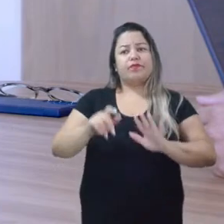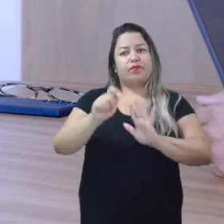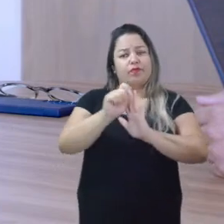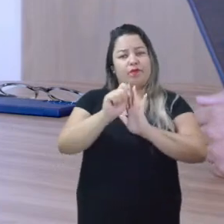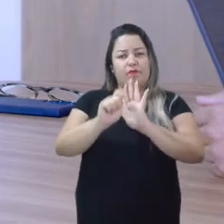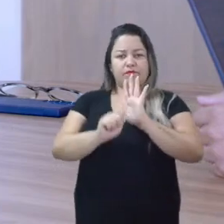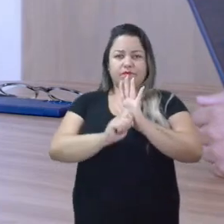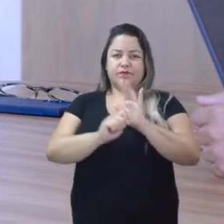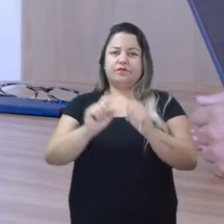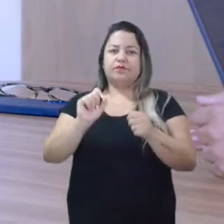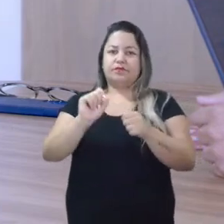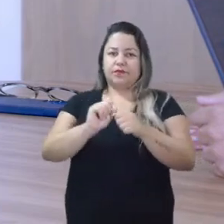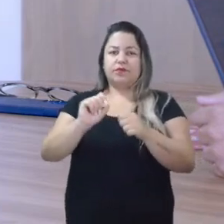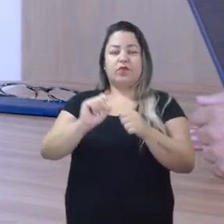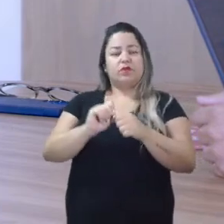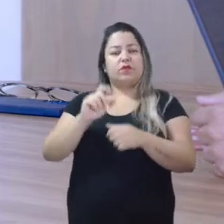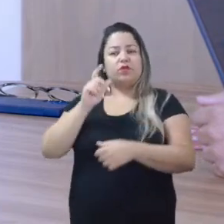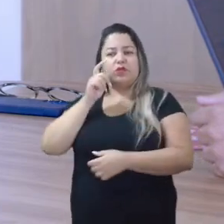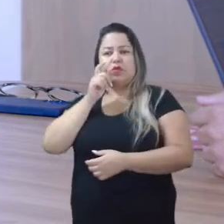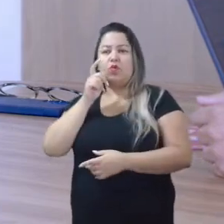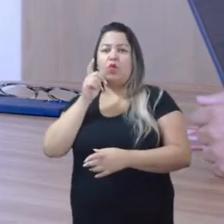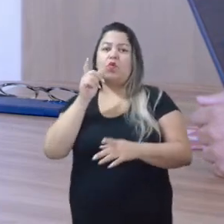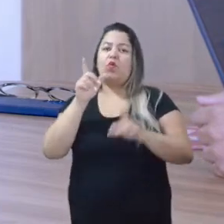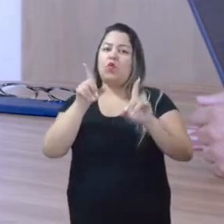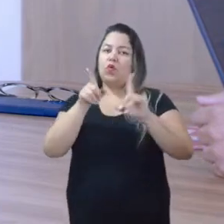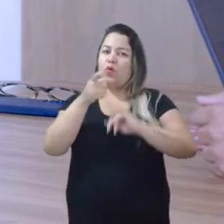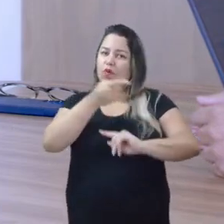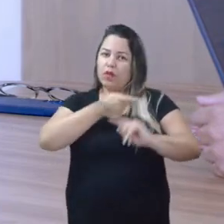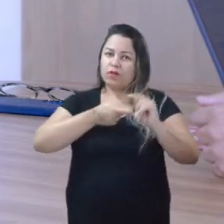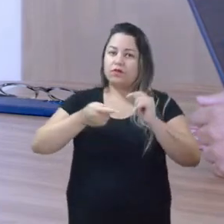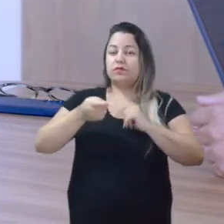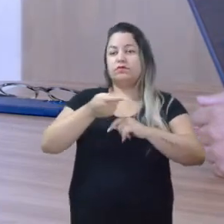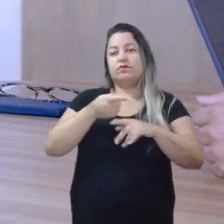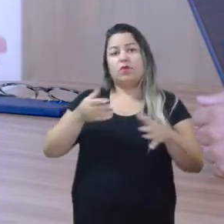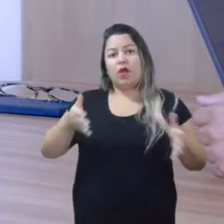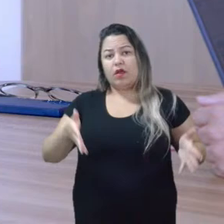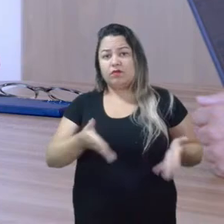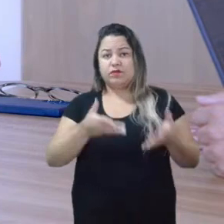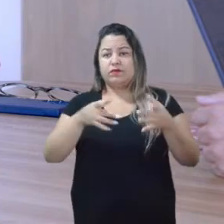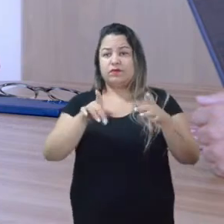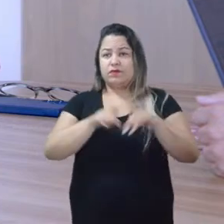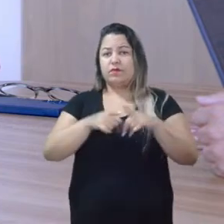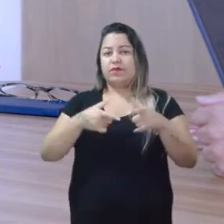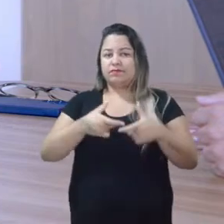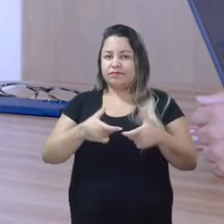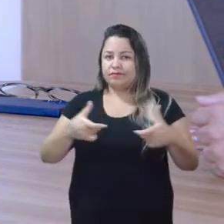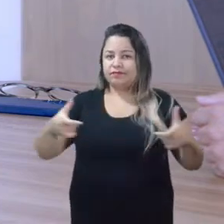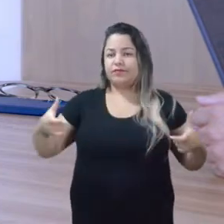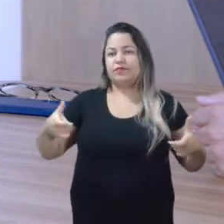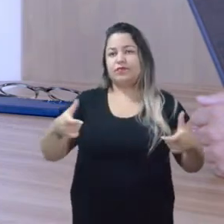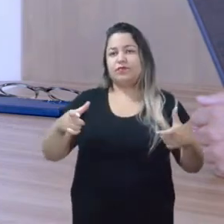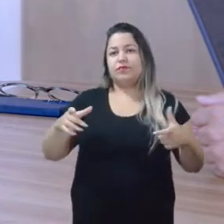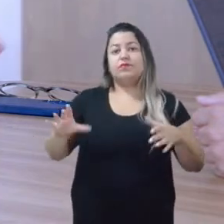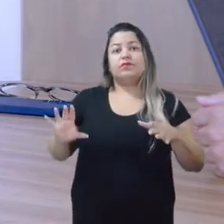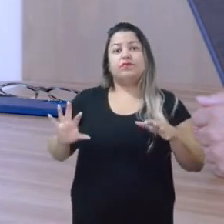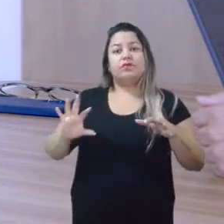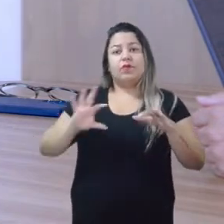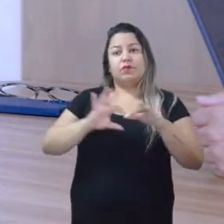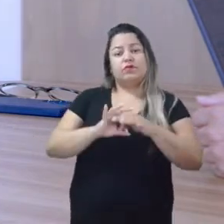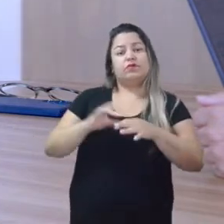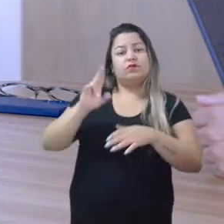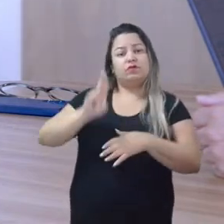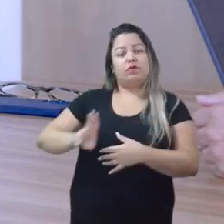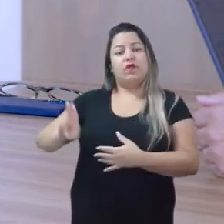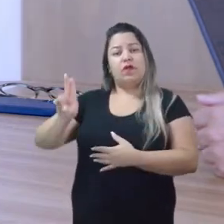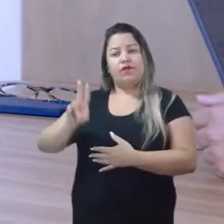interesse econômico. Porque a promoção de determinados conteúdos amplia o engajamento dos demais usuários e isso vai gerando o